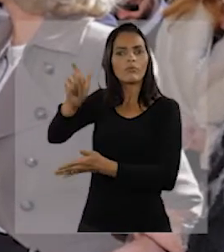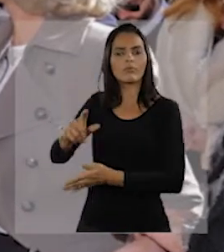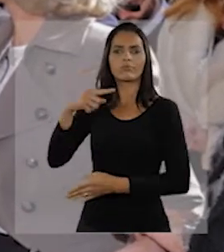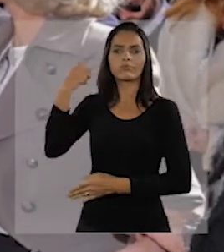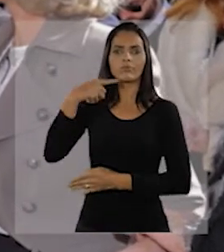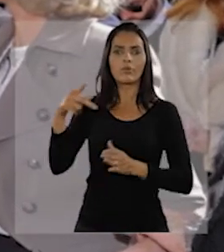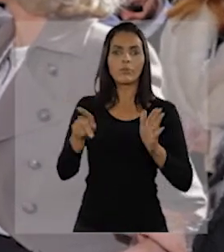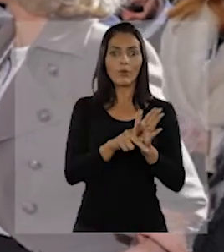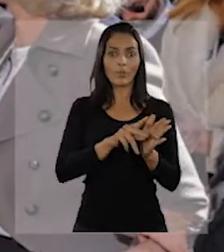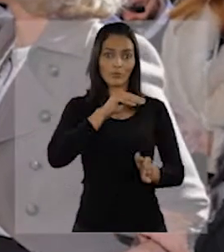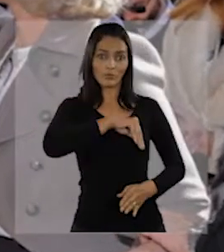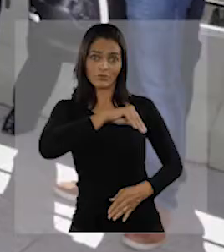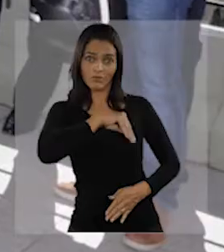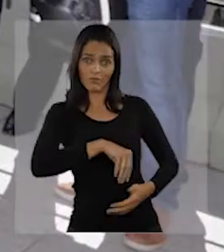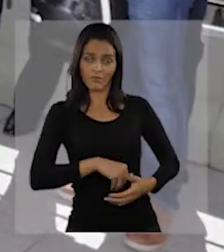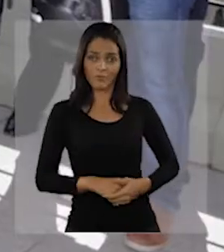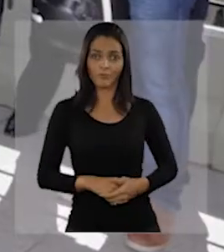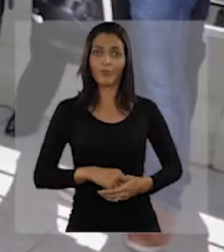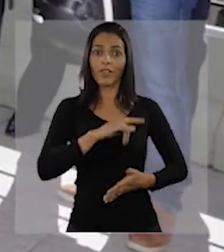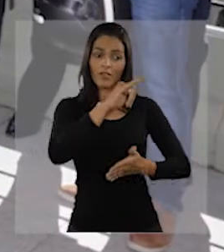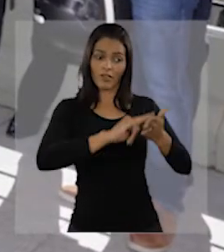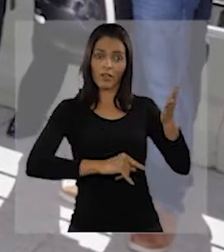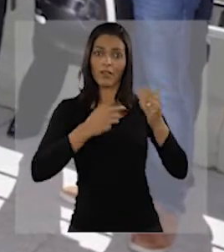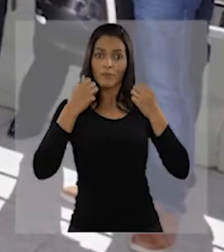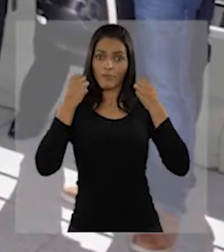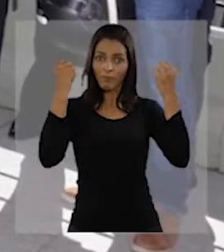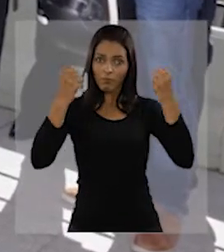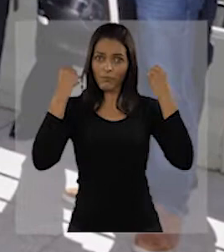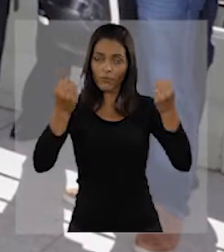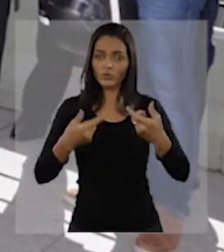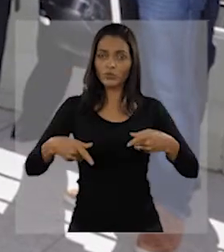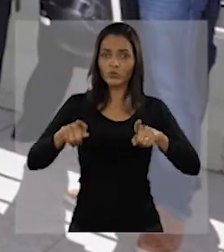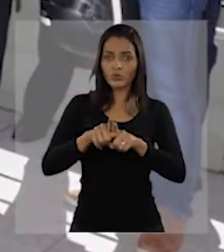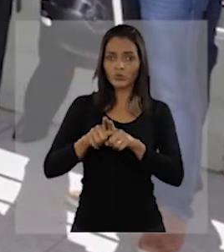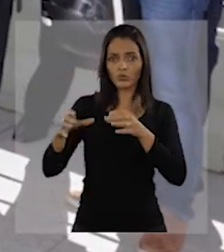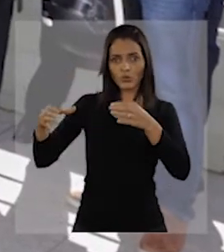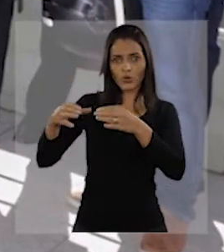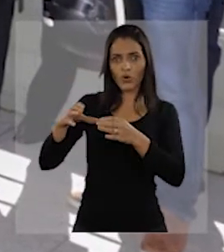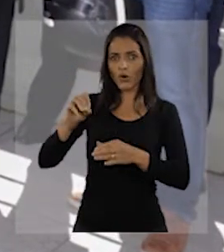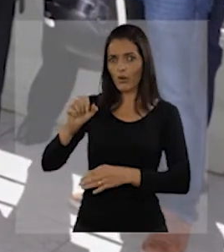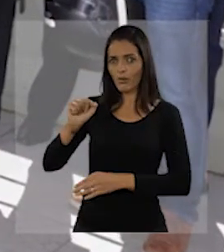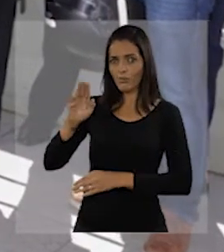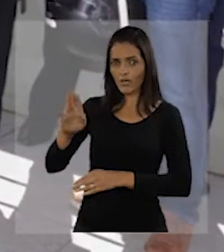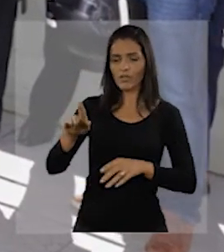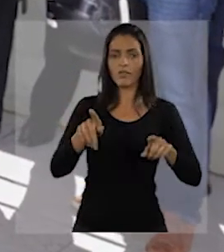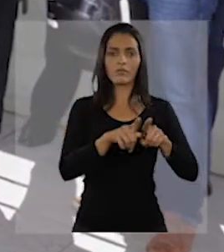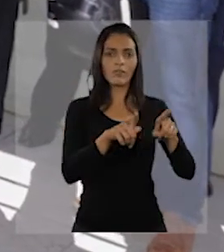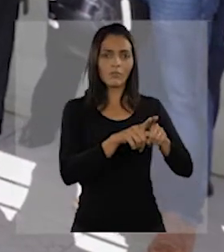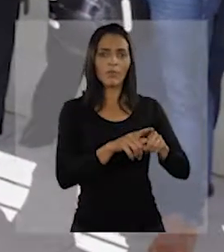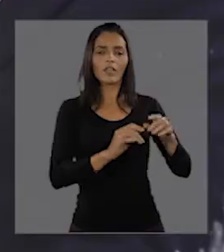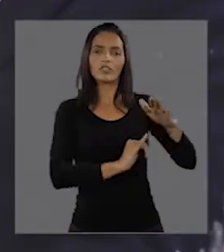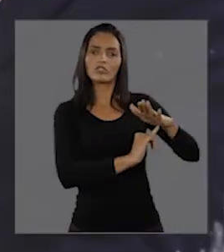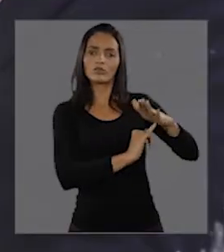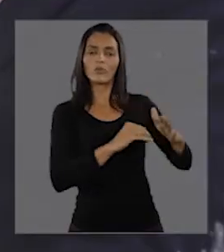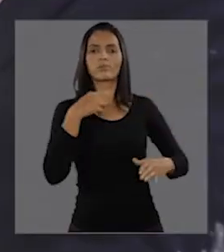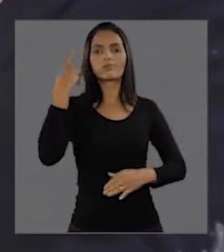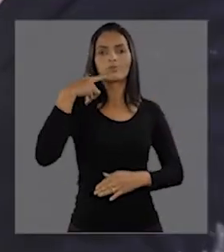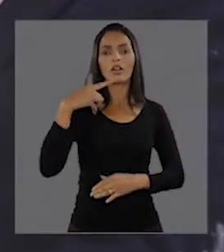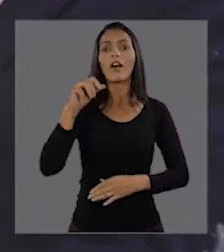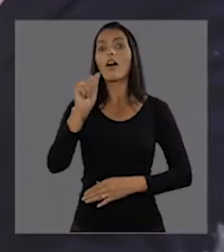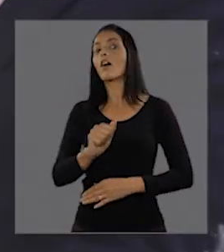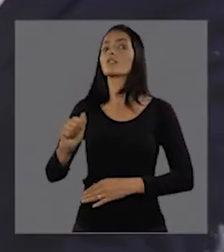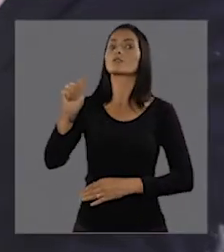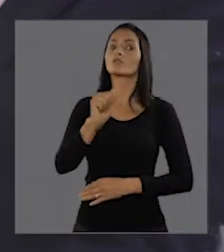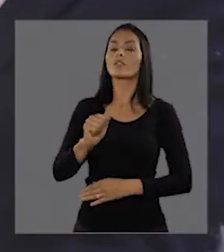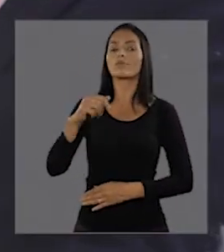profissional, relacionado à verba honorária. O manifesto foi uma ação conjunta da seccional da OAB, do Instituto dos Advogados